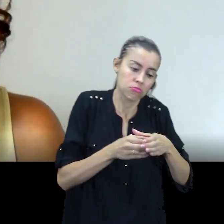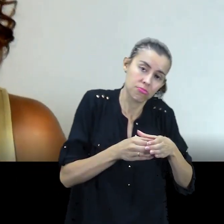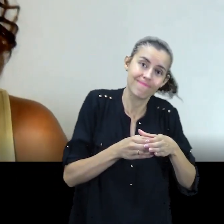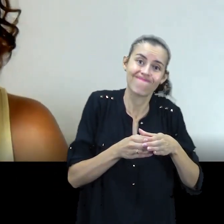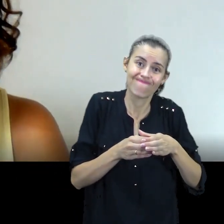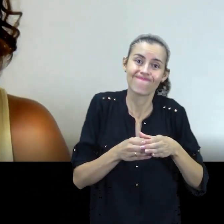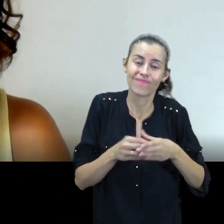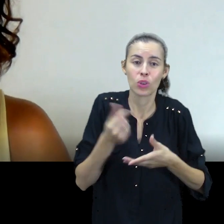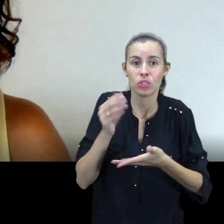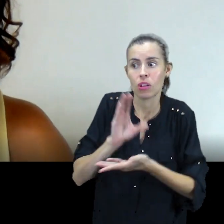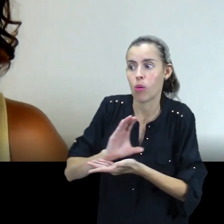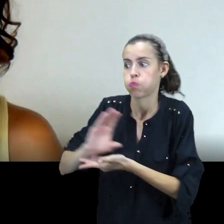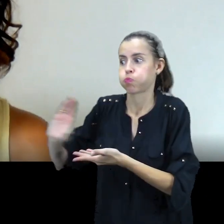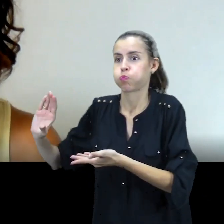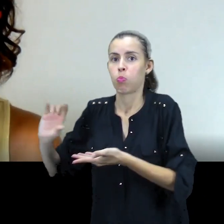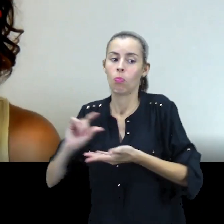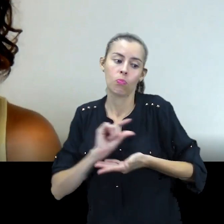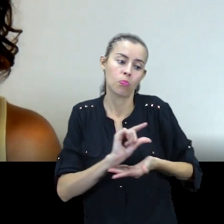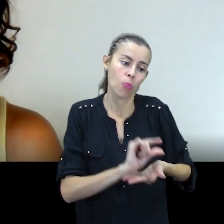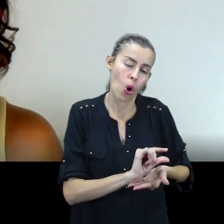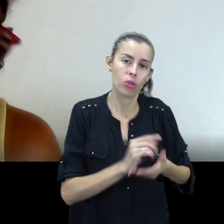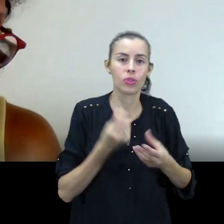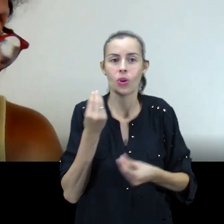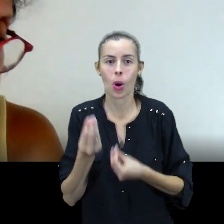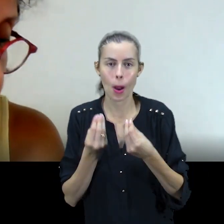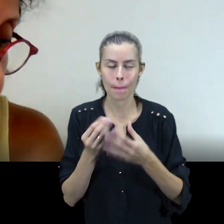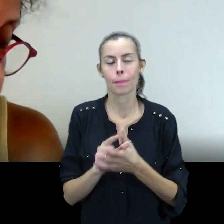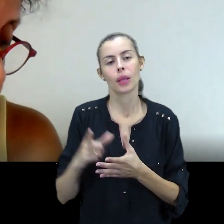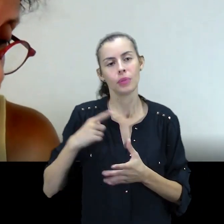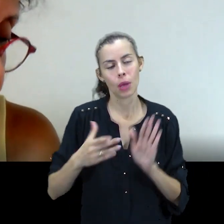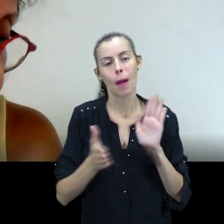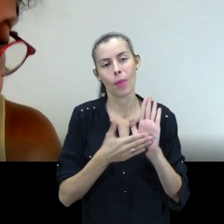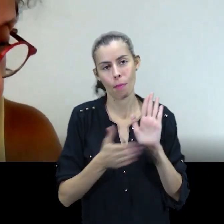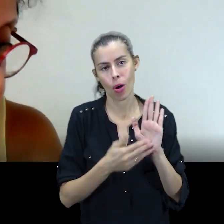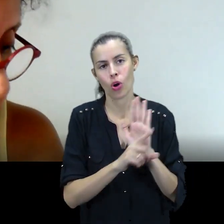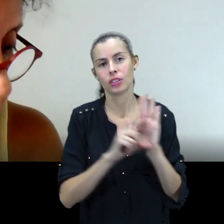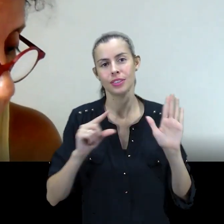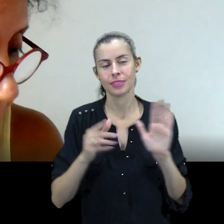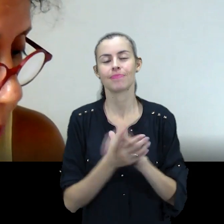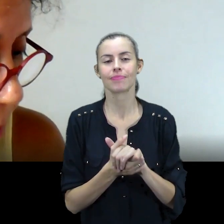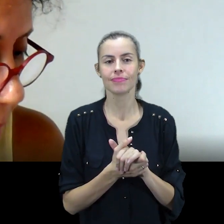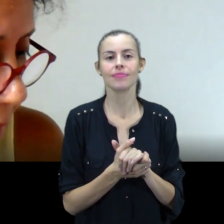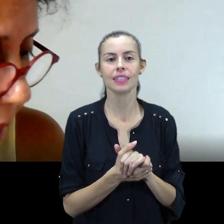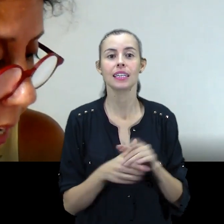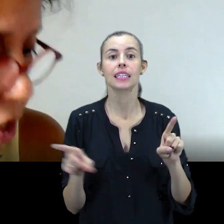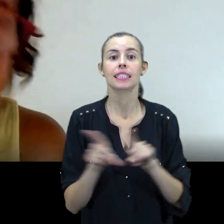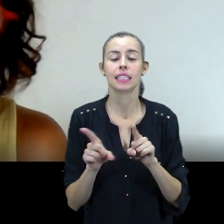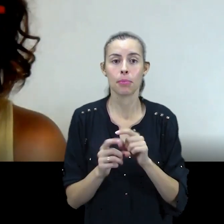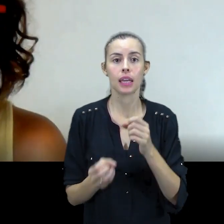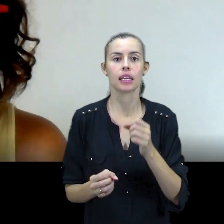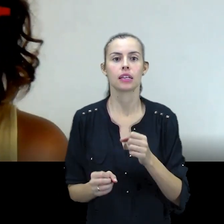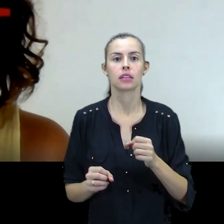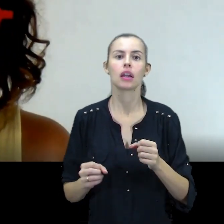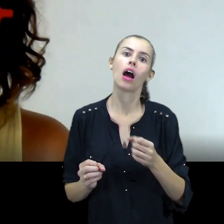uma verba tão grande, mas que conseguem ajudar nesses editais de extensão e de integração de extensão e ensino,